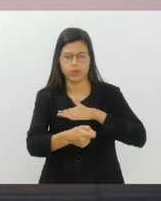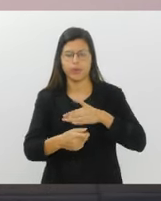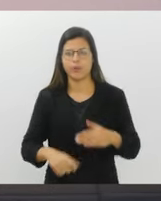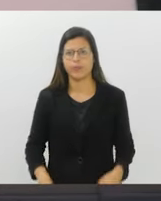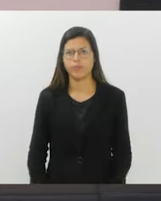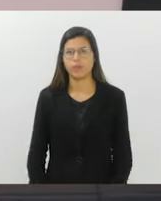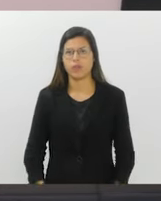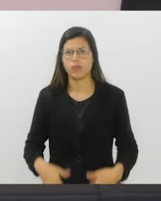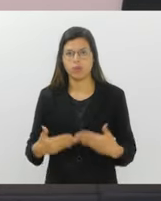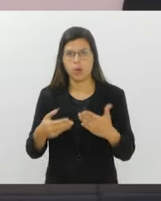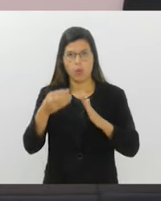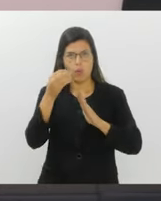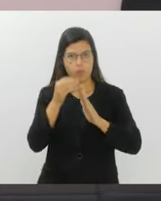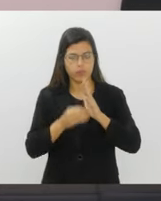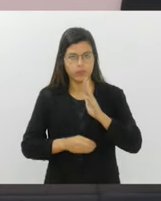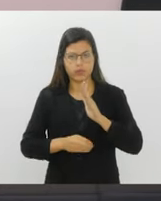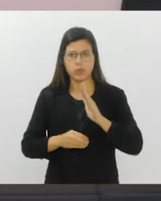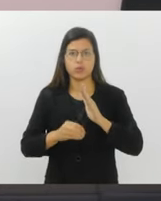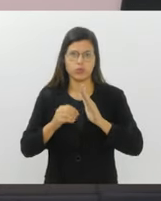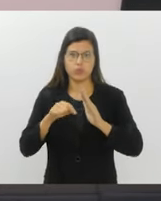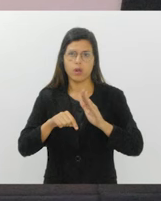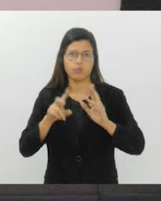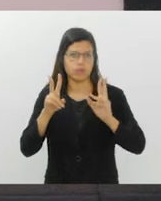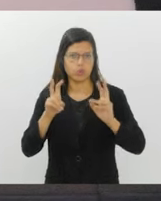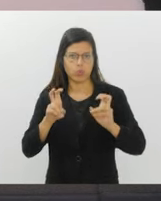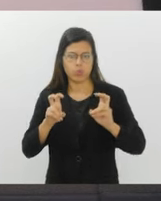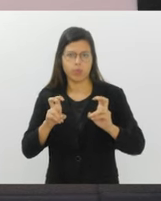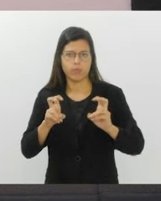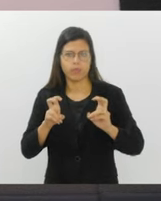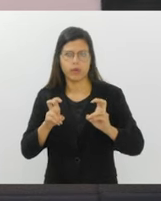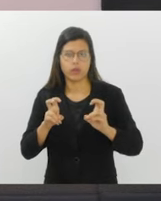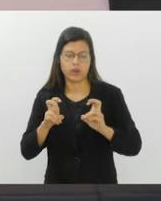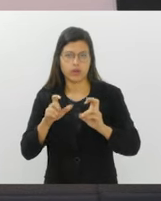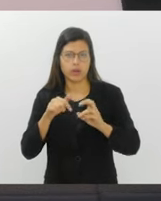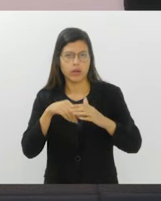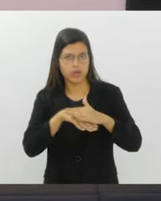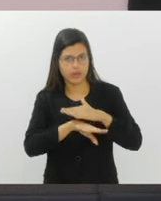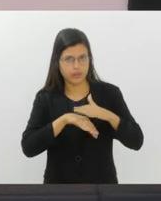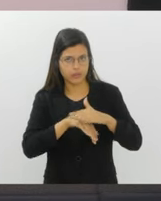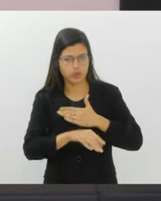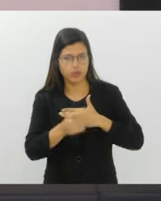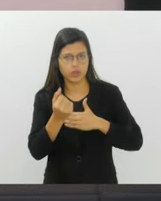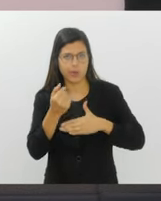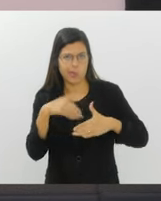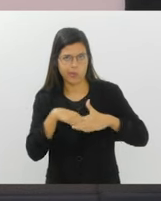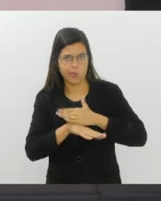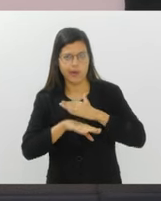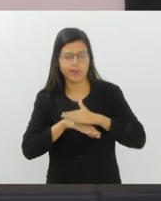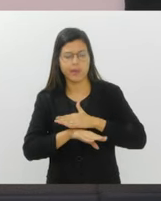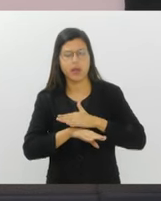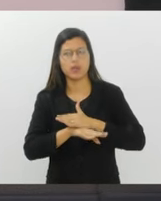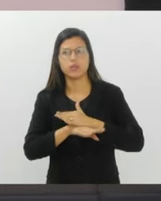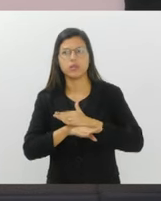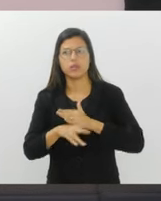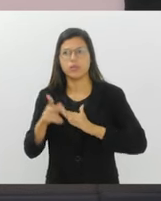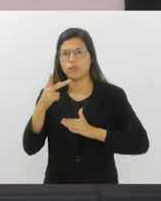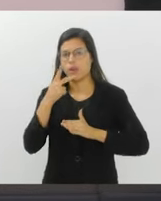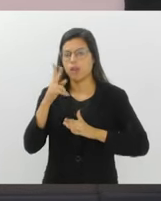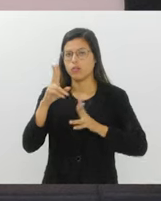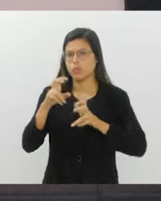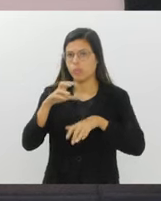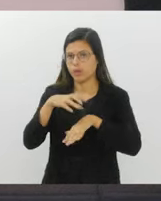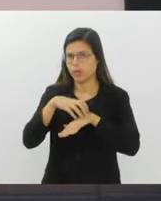Então, o ofício é exatamente nesse sentido. E o Fundo Soberano destaca lá a questão de